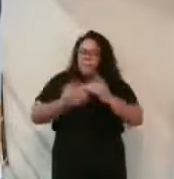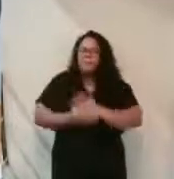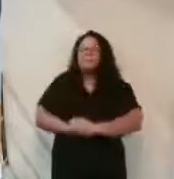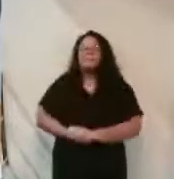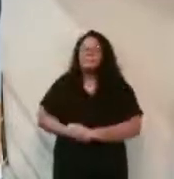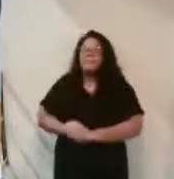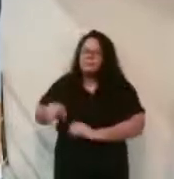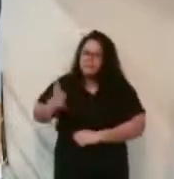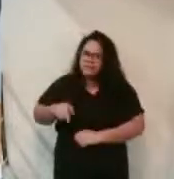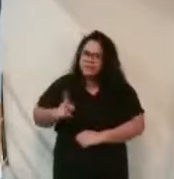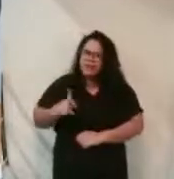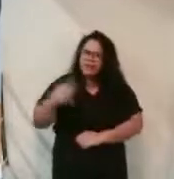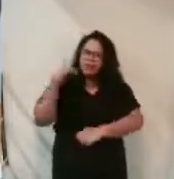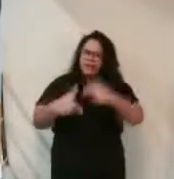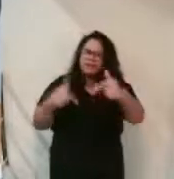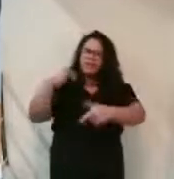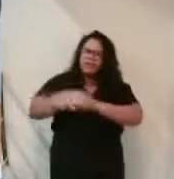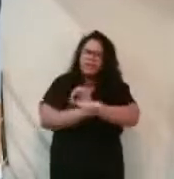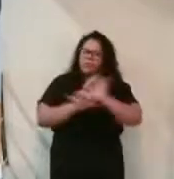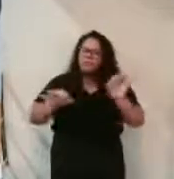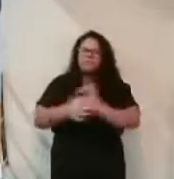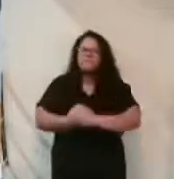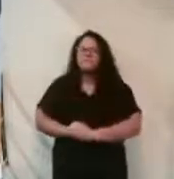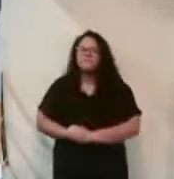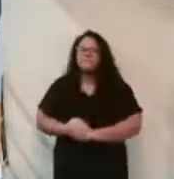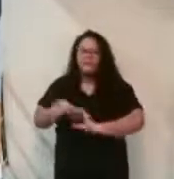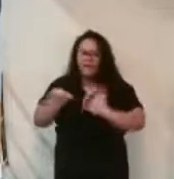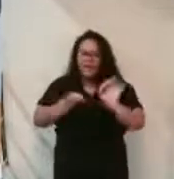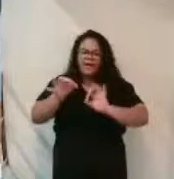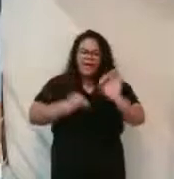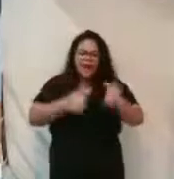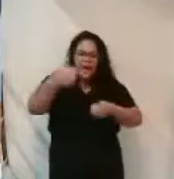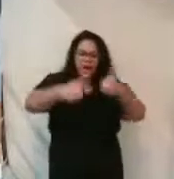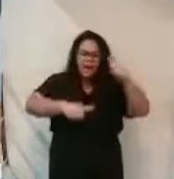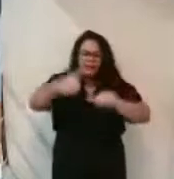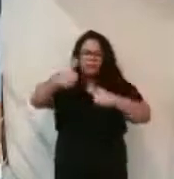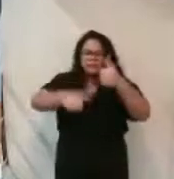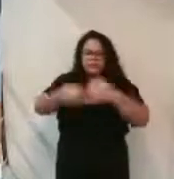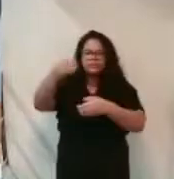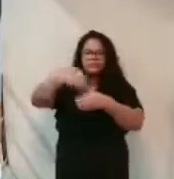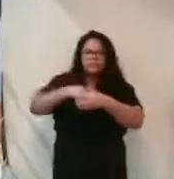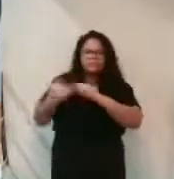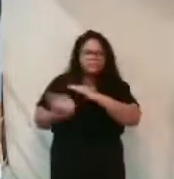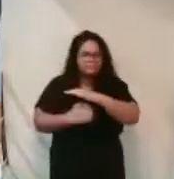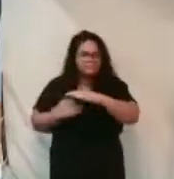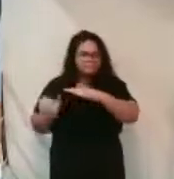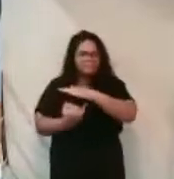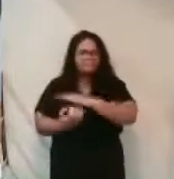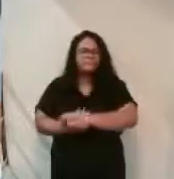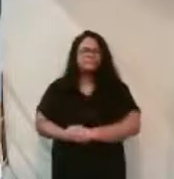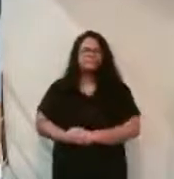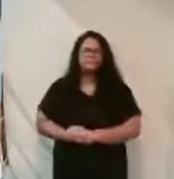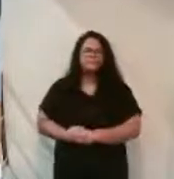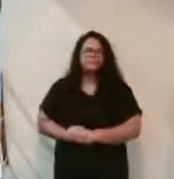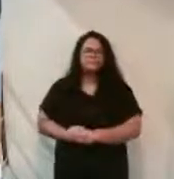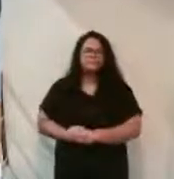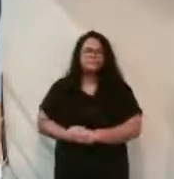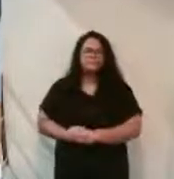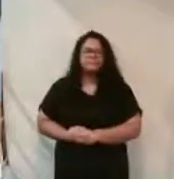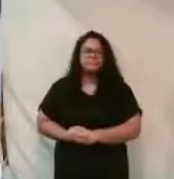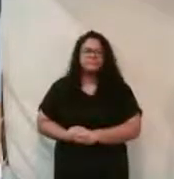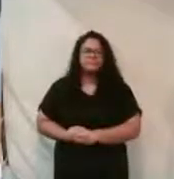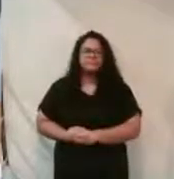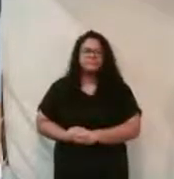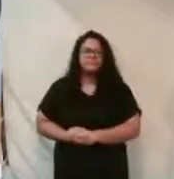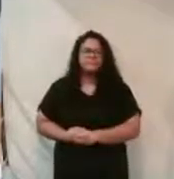bem falou, na construção desses estudos, na avaliação interna na CPRH. Temos uma equipe extraordinária na CPRH,